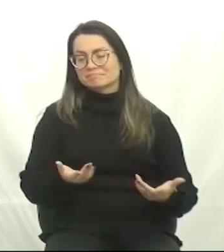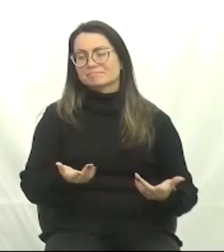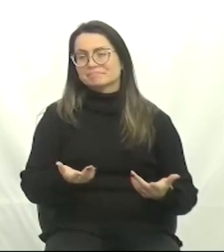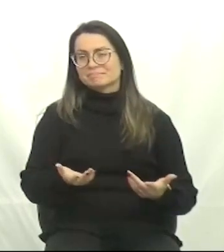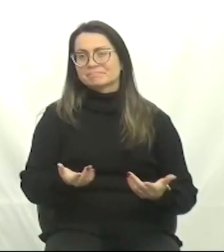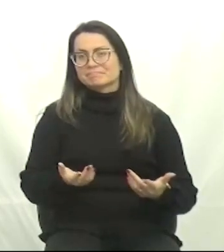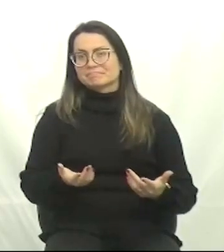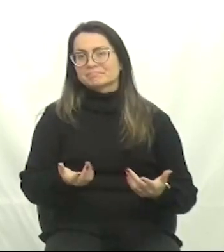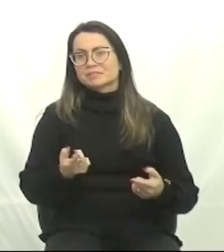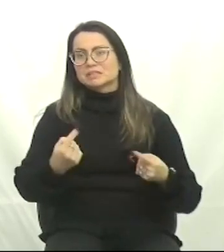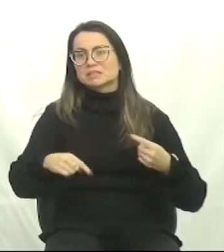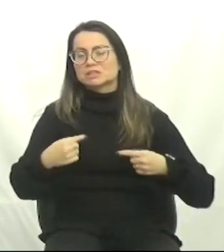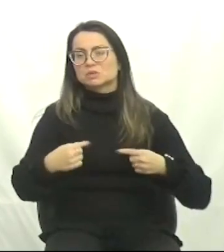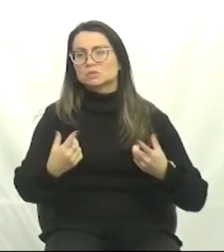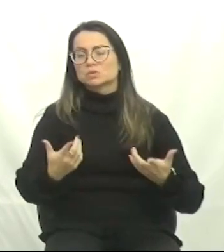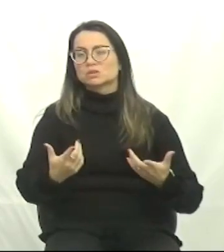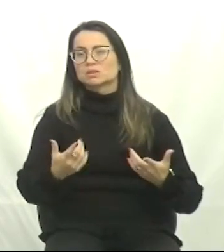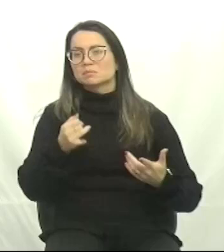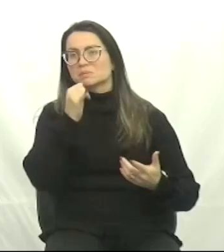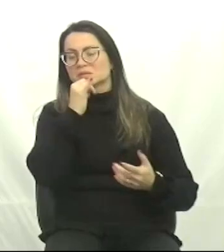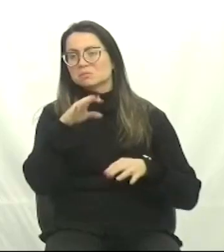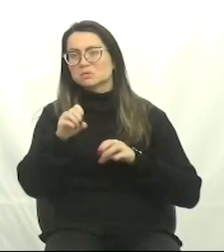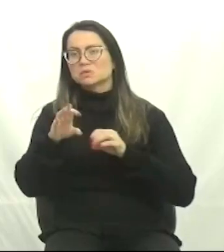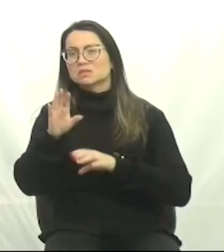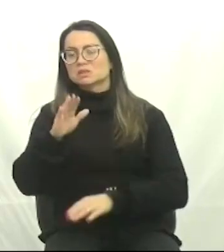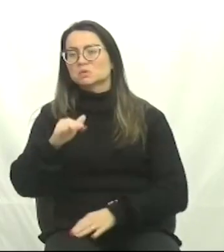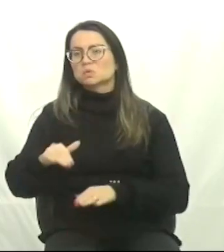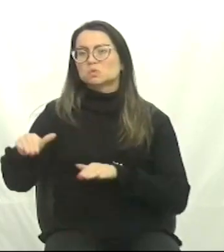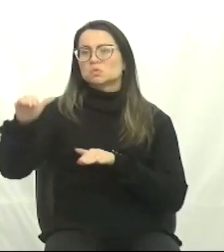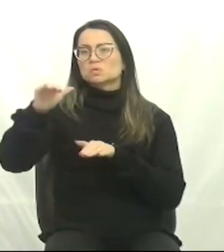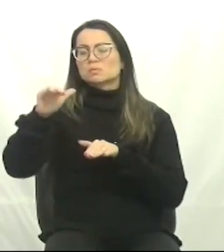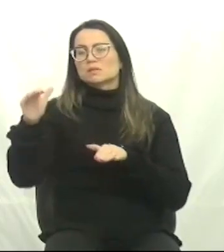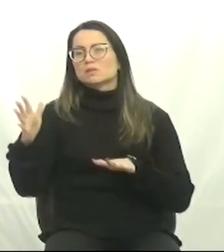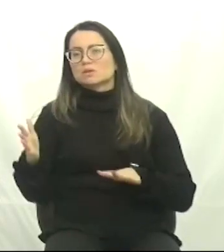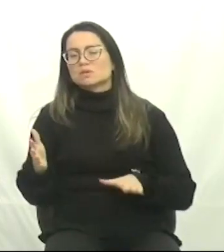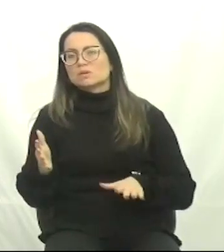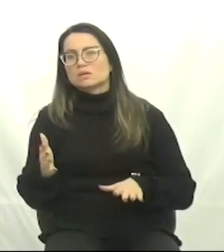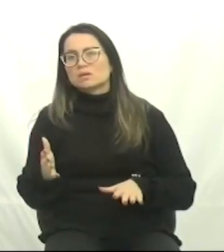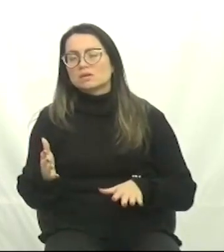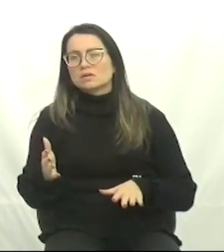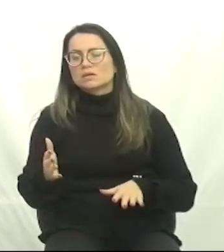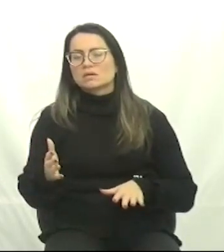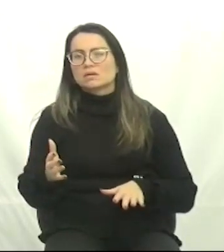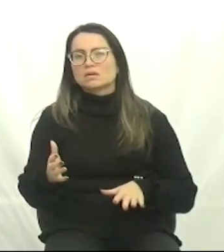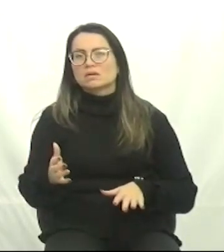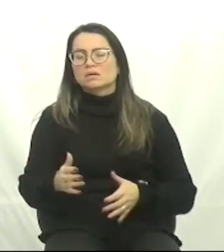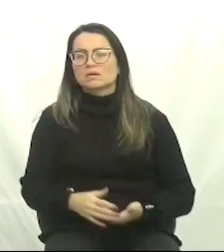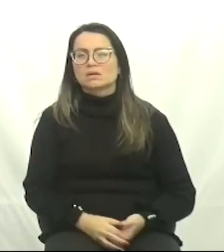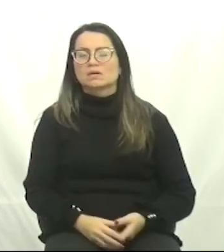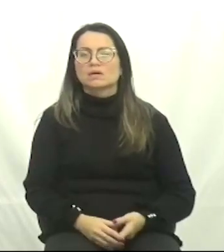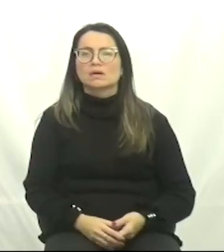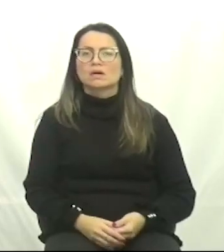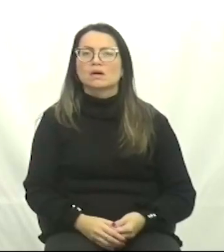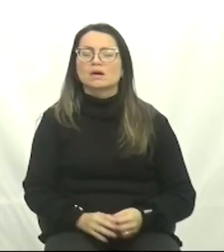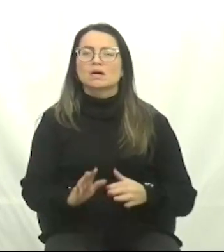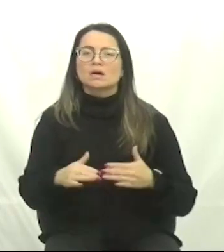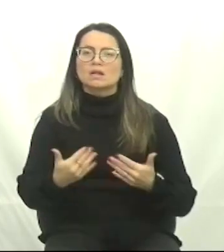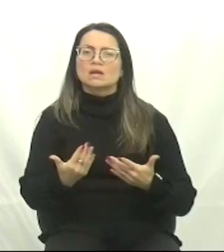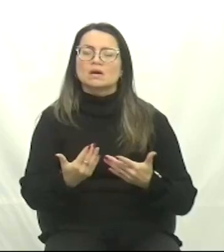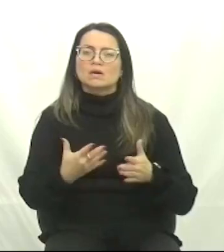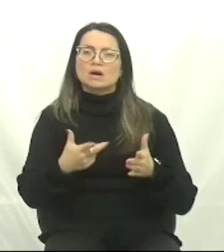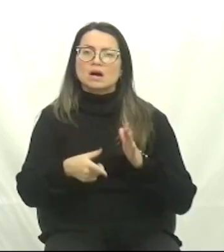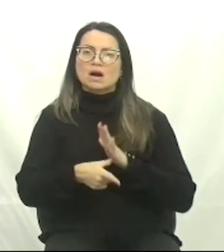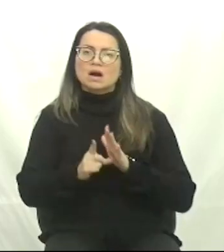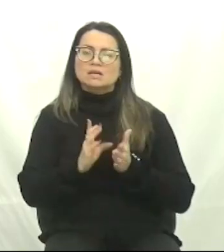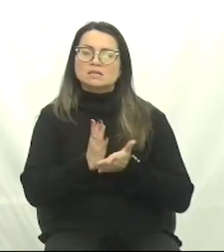público no ensino superior, que não é a finalidade vital, a finalidade primária do investimento estadual. Para concluir, eu informo, então,